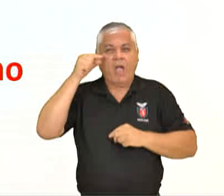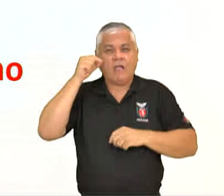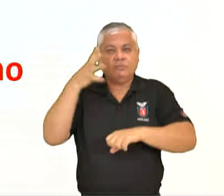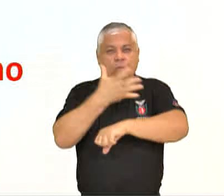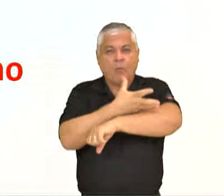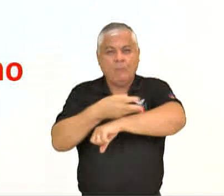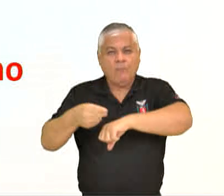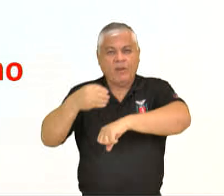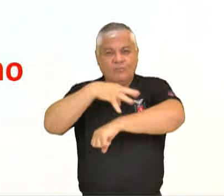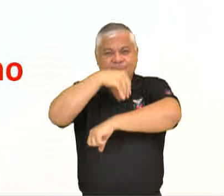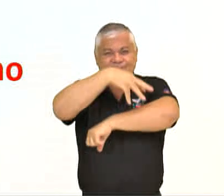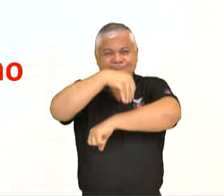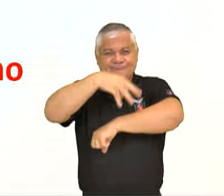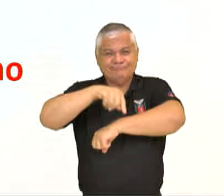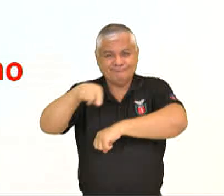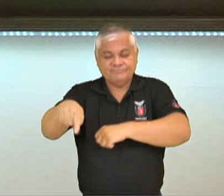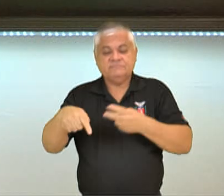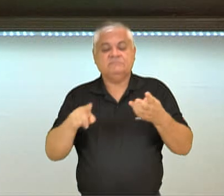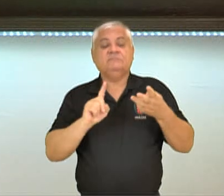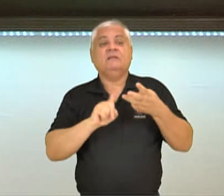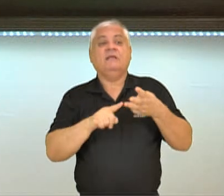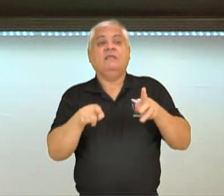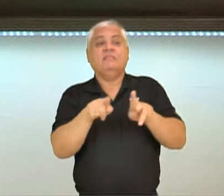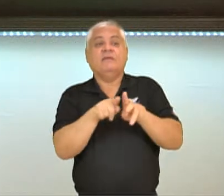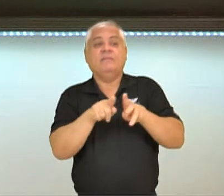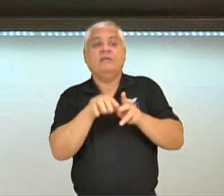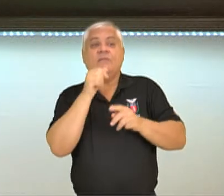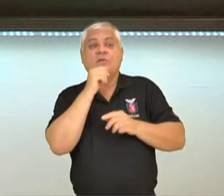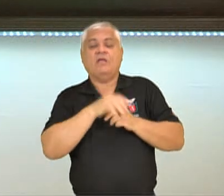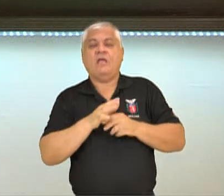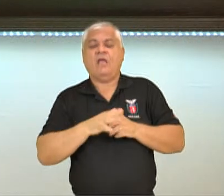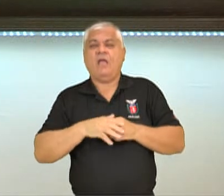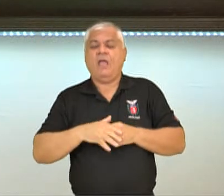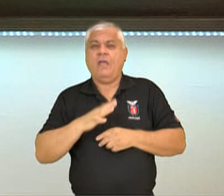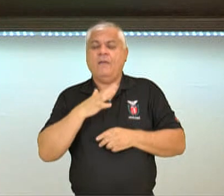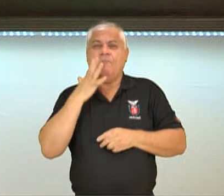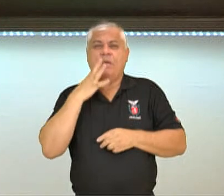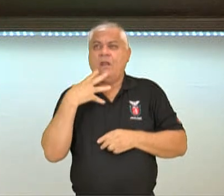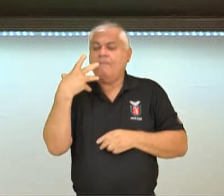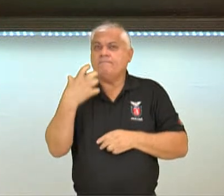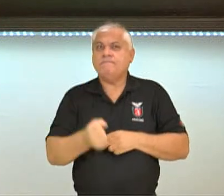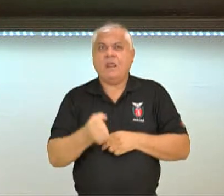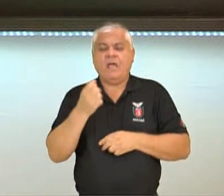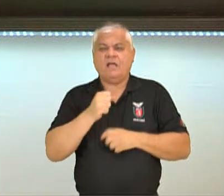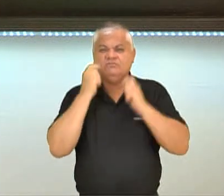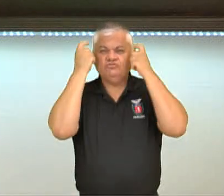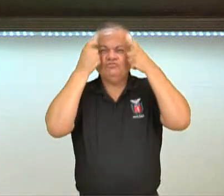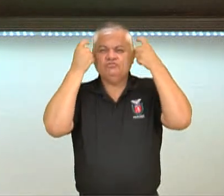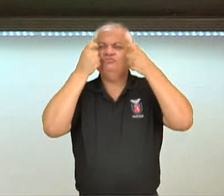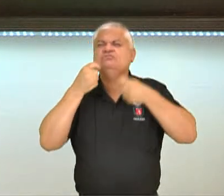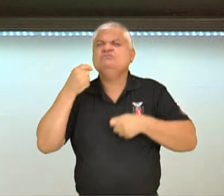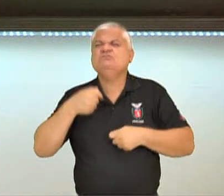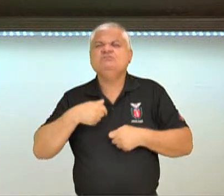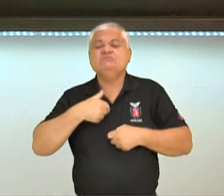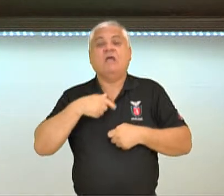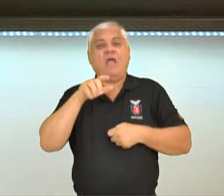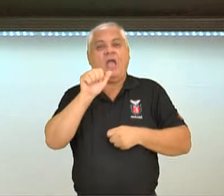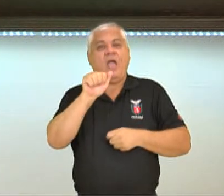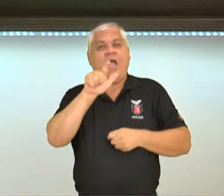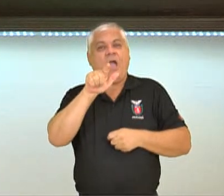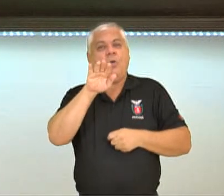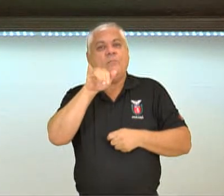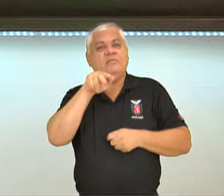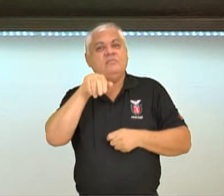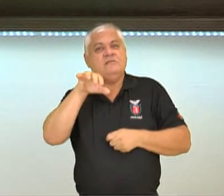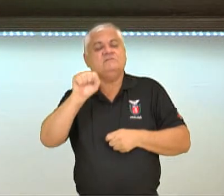com olhos azuis, a gente vai falar hoje do albinismo, anemia falciforme, entre outras características que talvez você tenha lembrado e